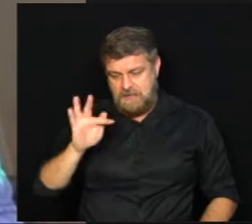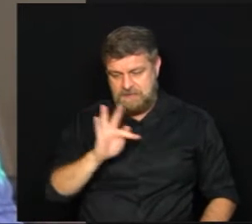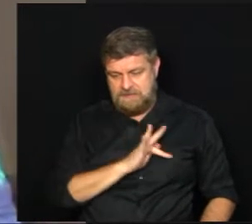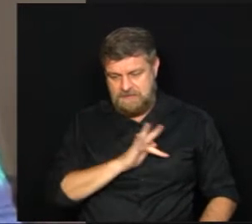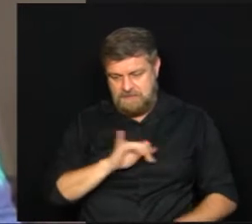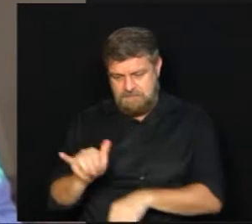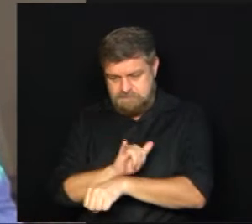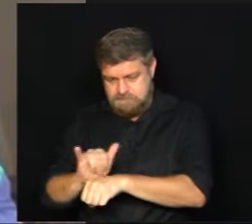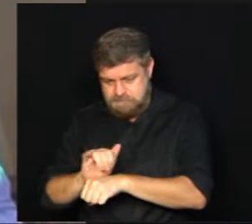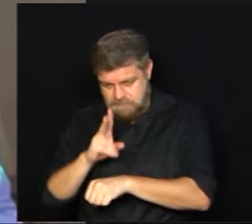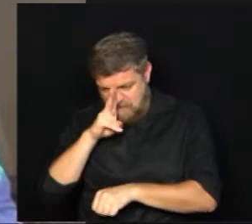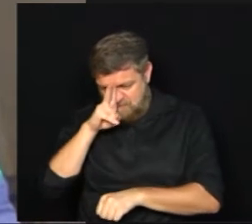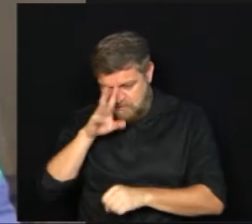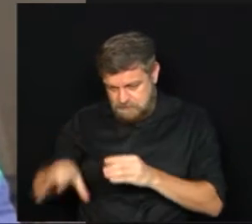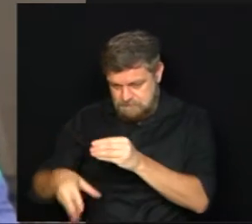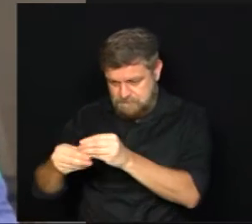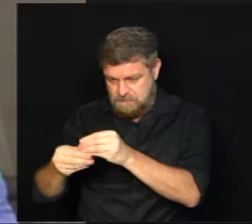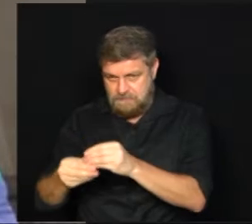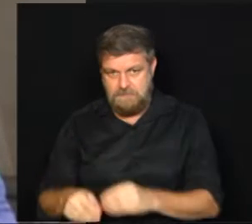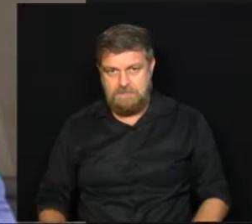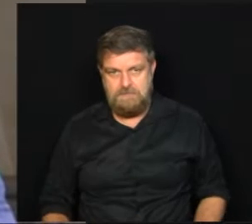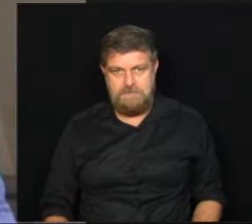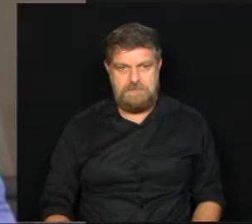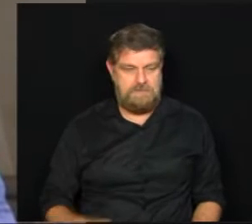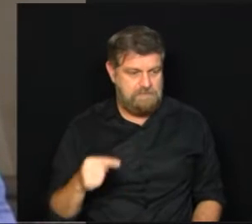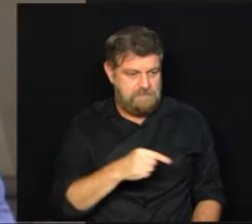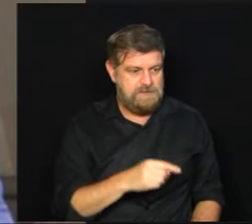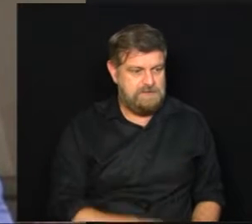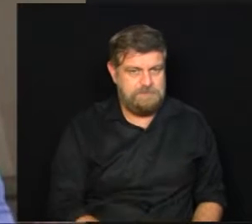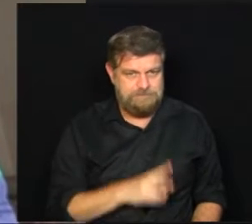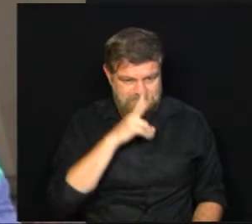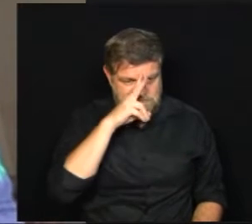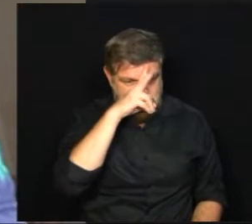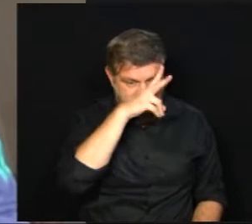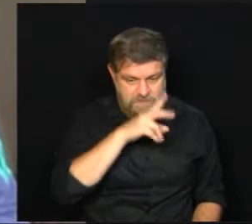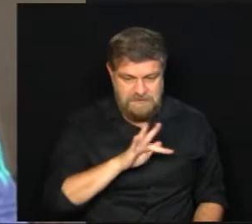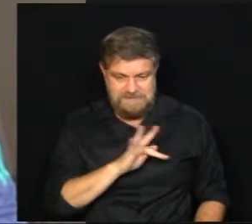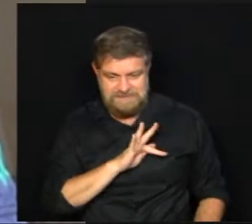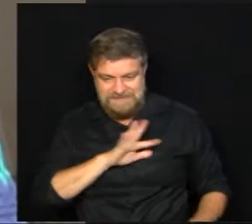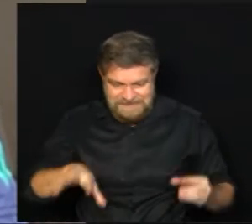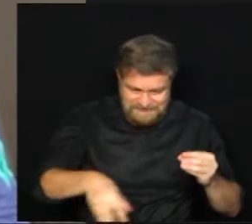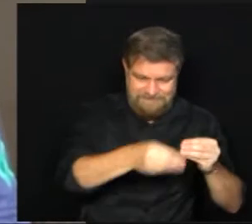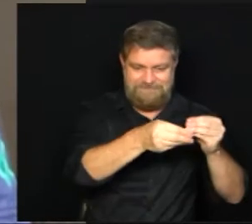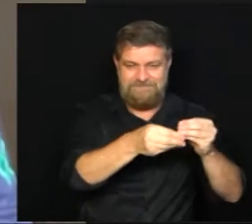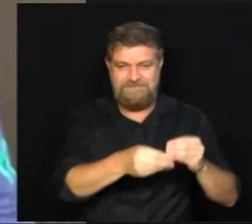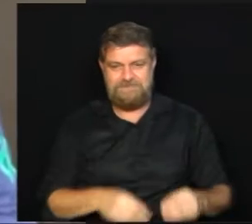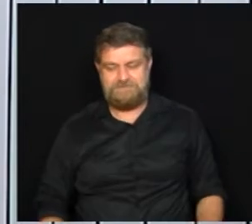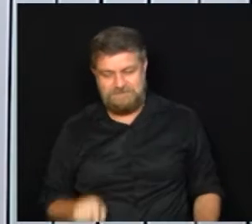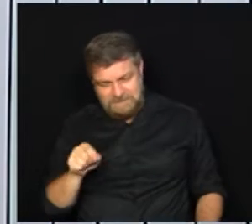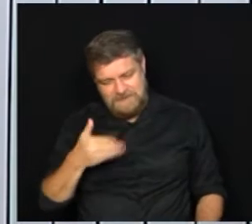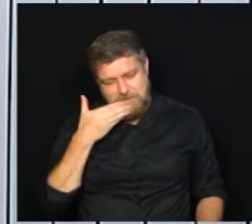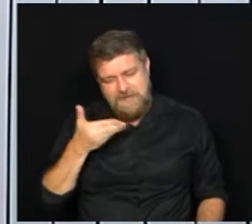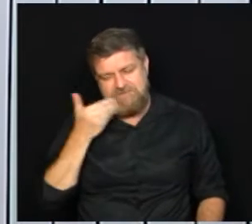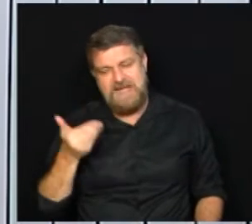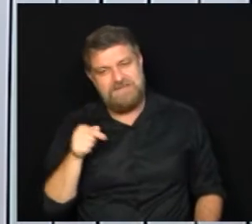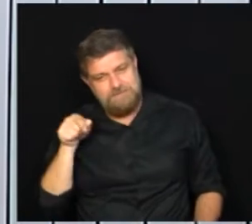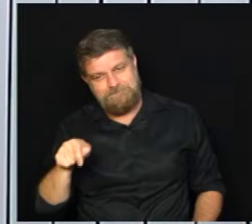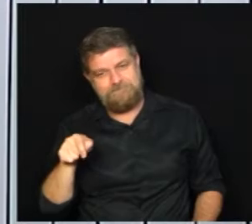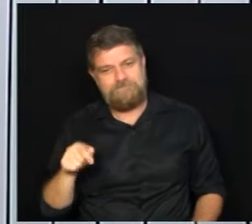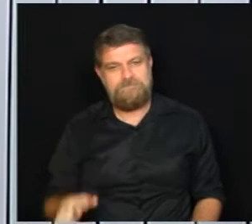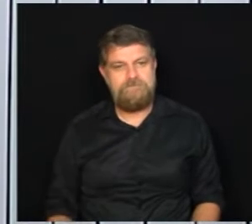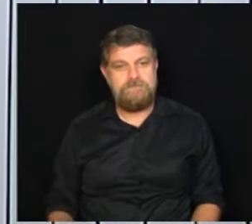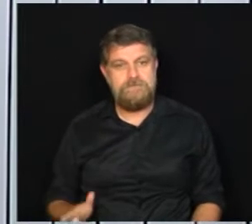ficar forte do que você fazer um atleta forte ficar técnico. Sim. E quando a gente fala de